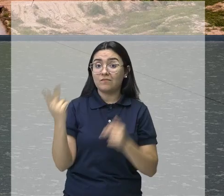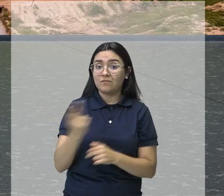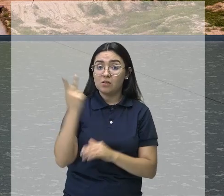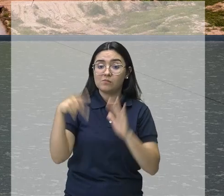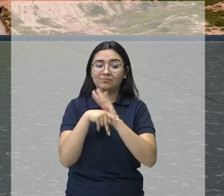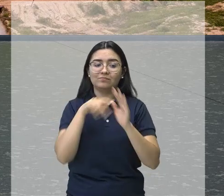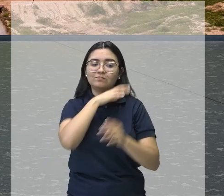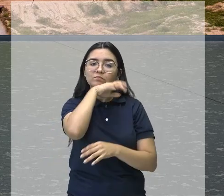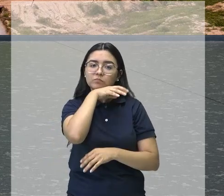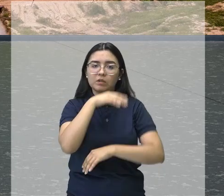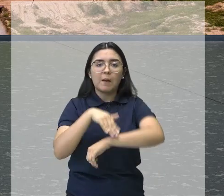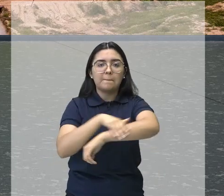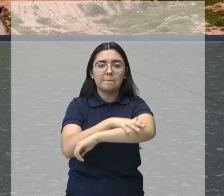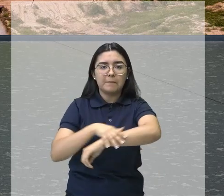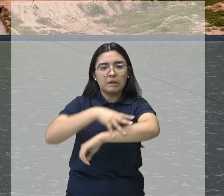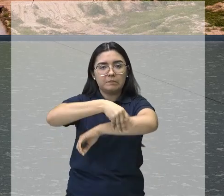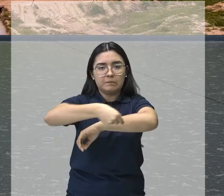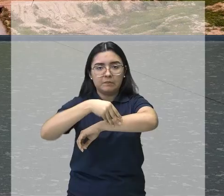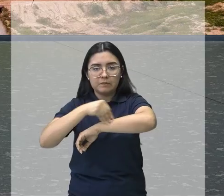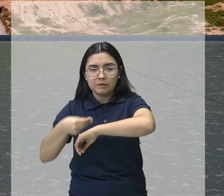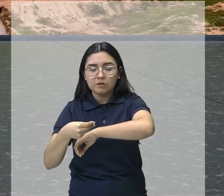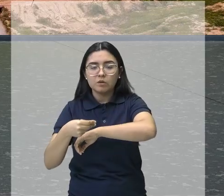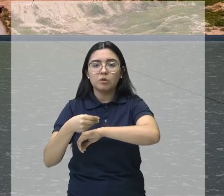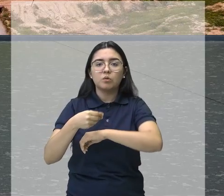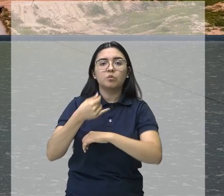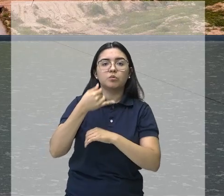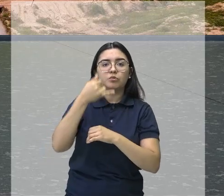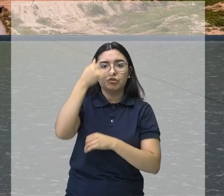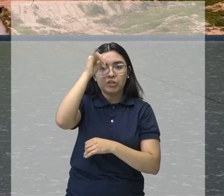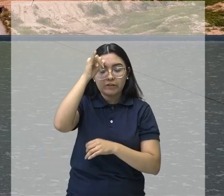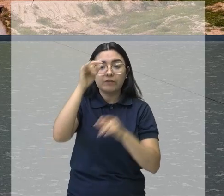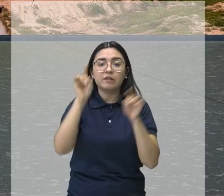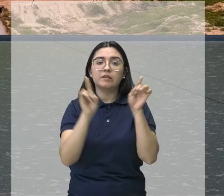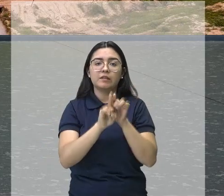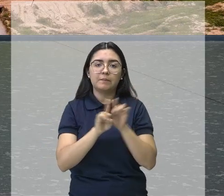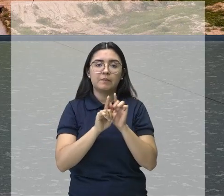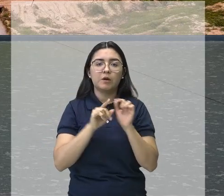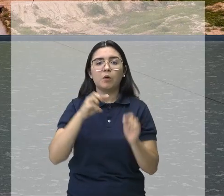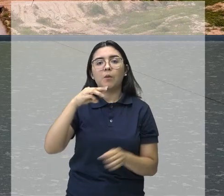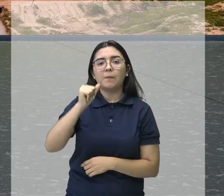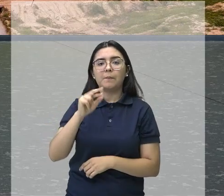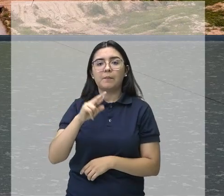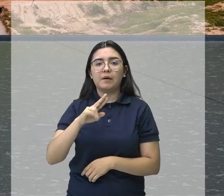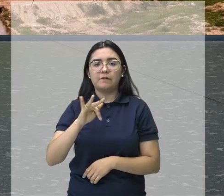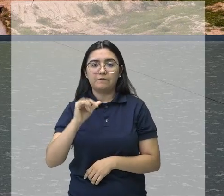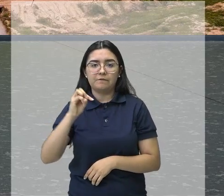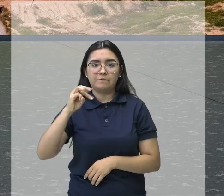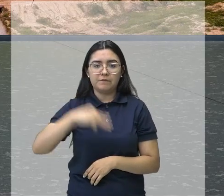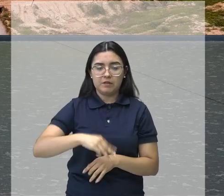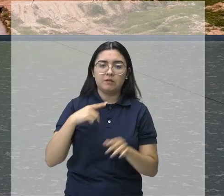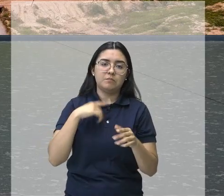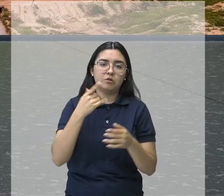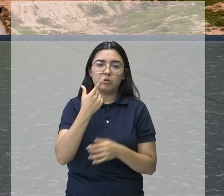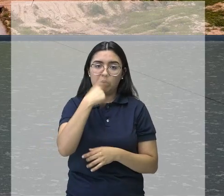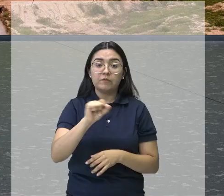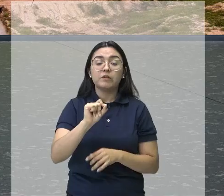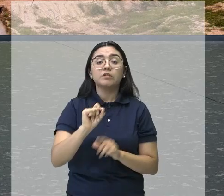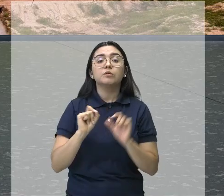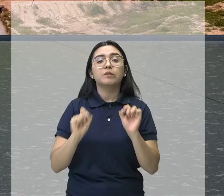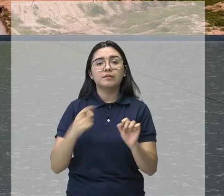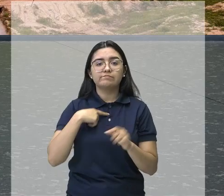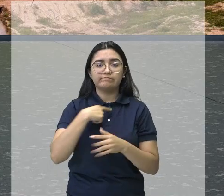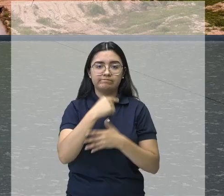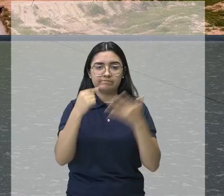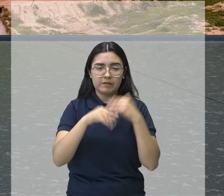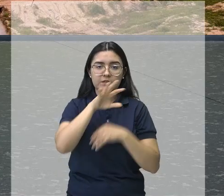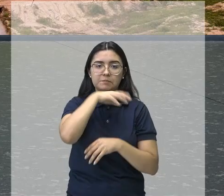comercial que tem a sua pele, que tem o seu chifre, o marfim, né, como por exemplo os elefantes, esses animais